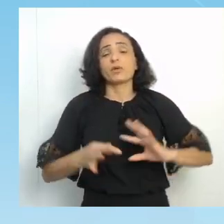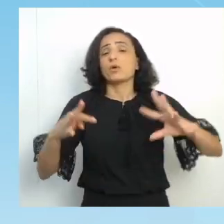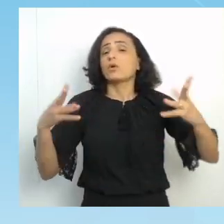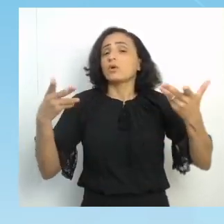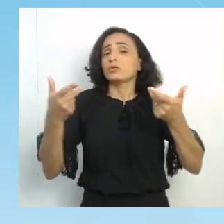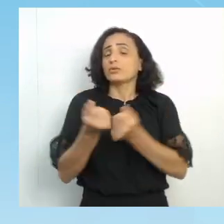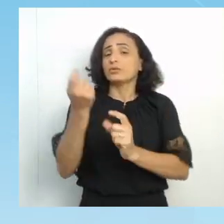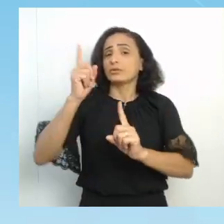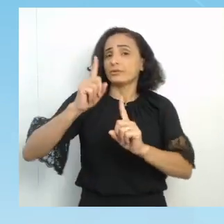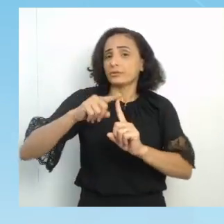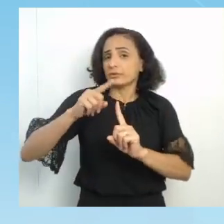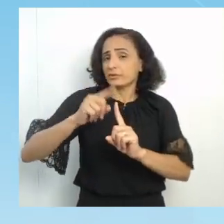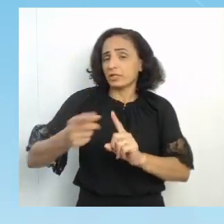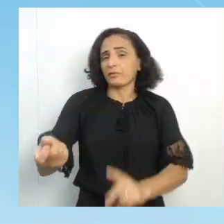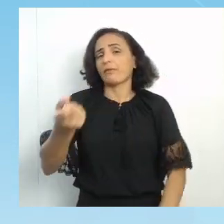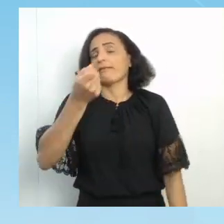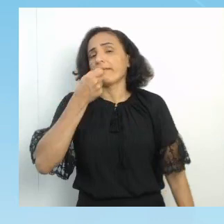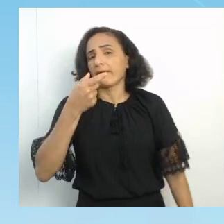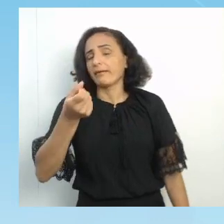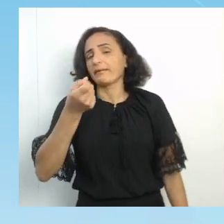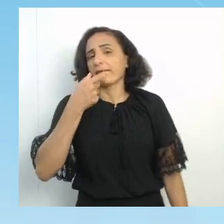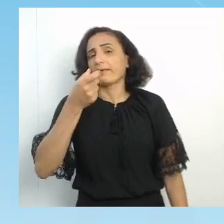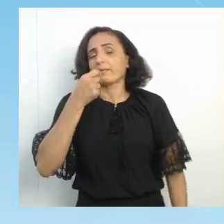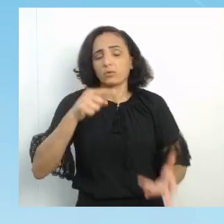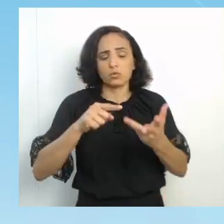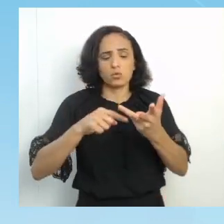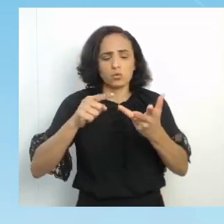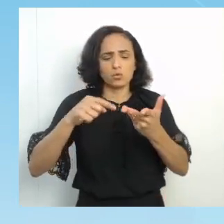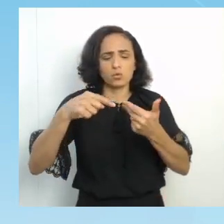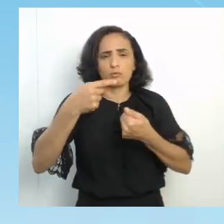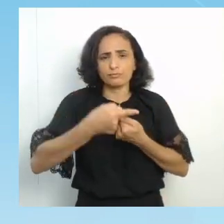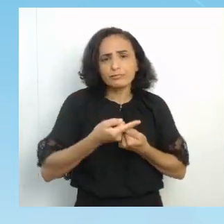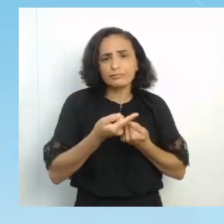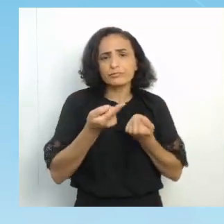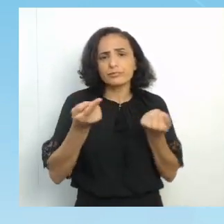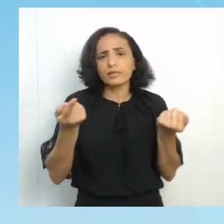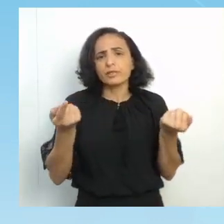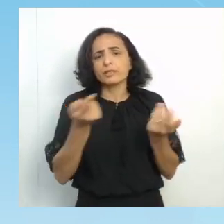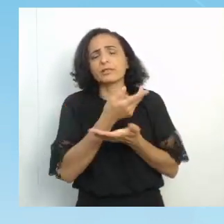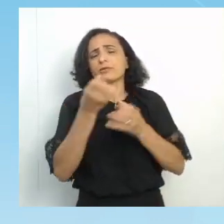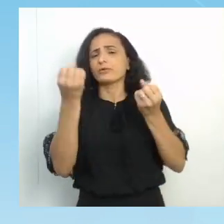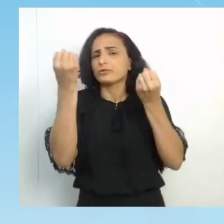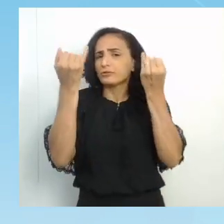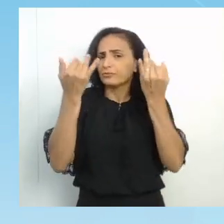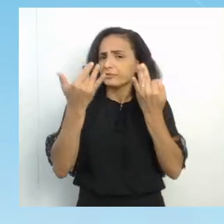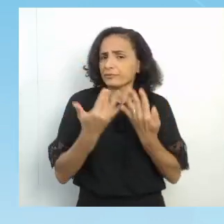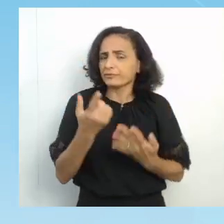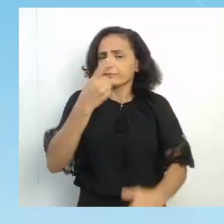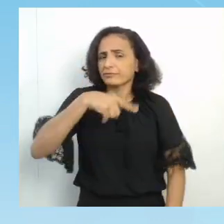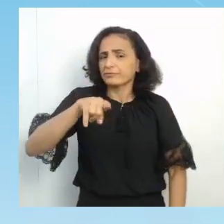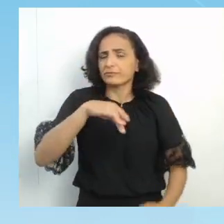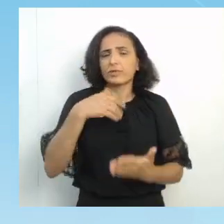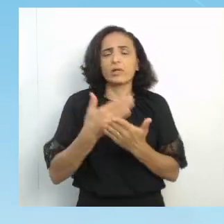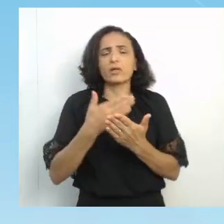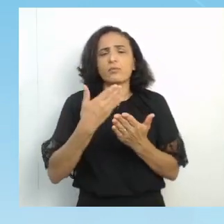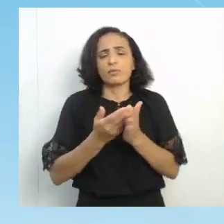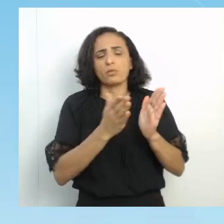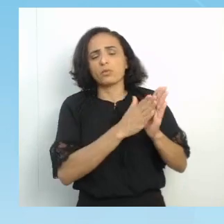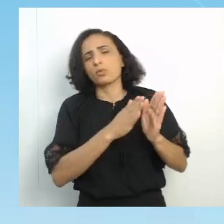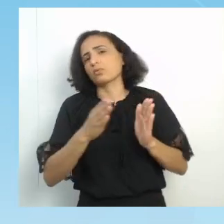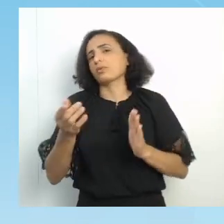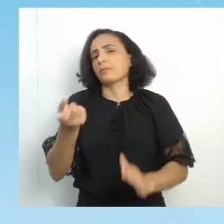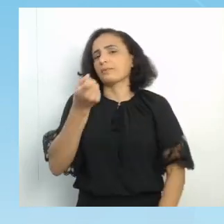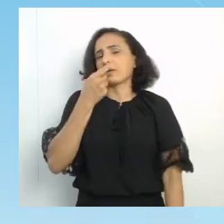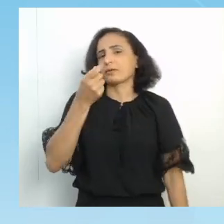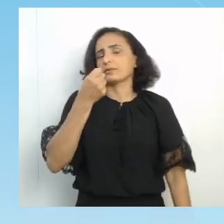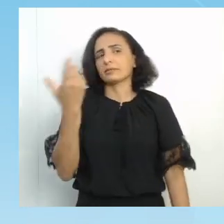esses remédios, esses medicamentos, né, que eu estou falando para vocês, são aqueles medicamentos que você